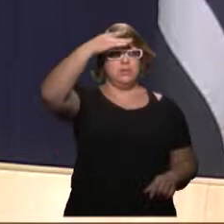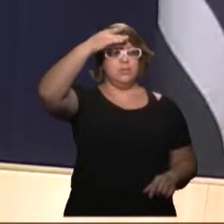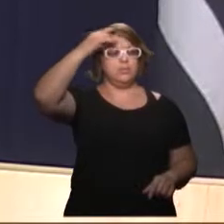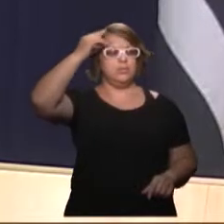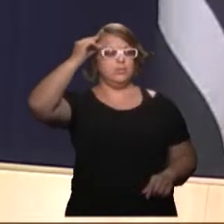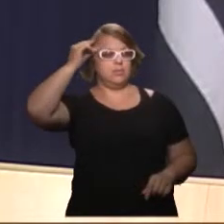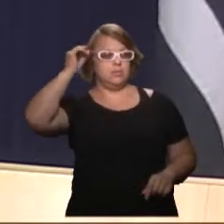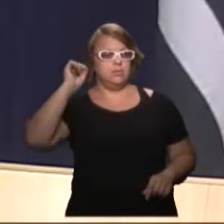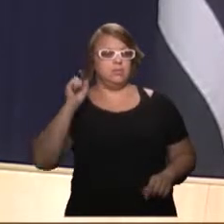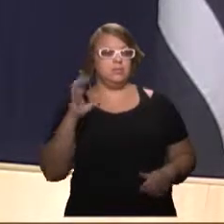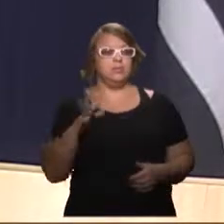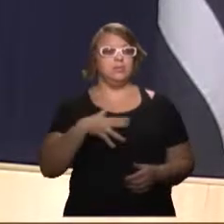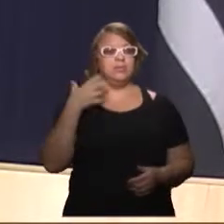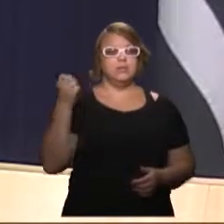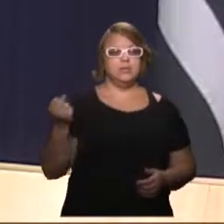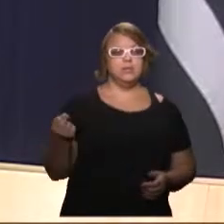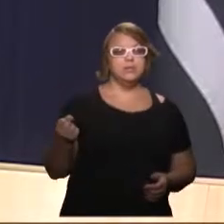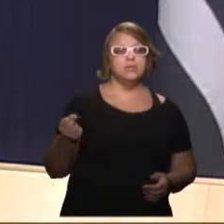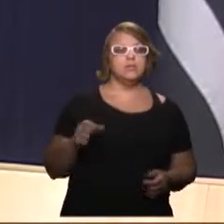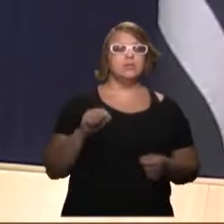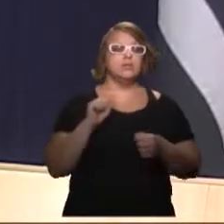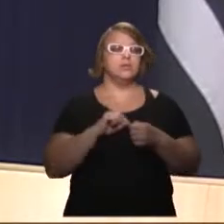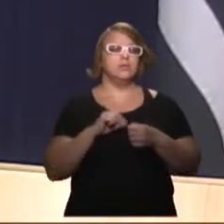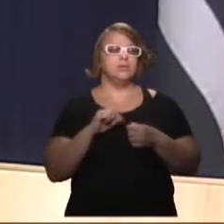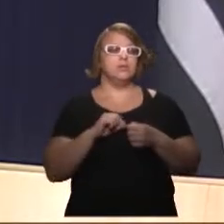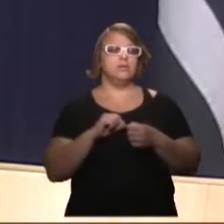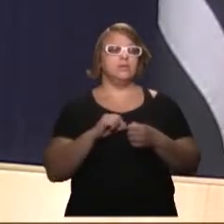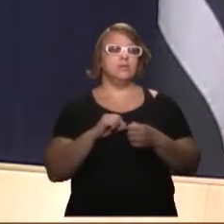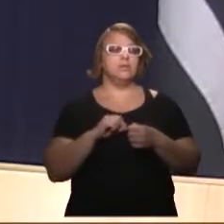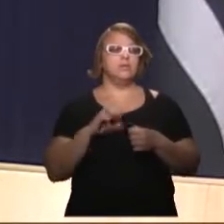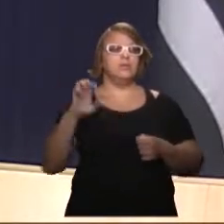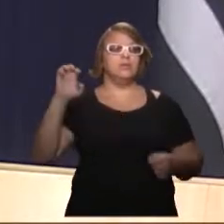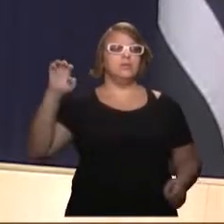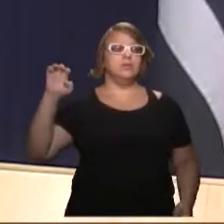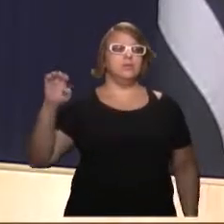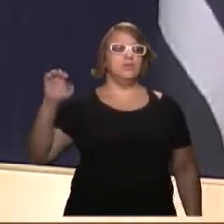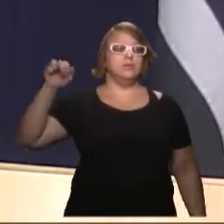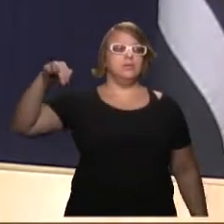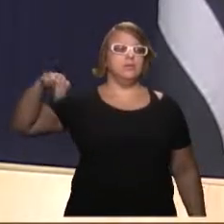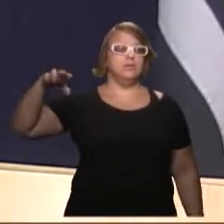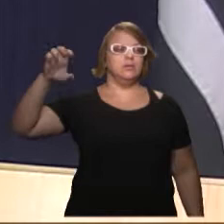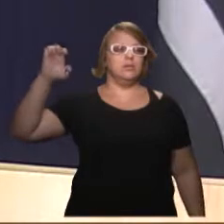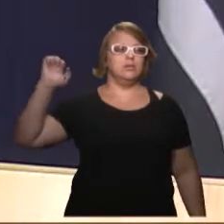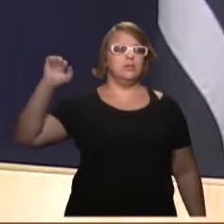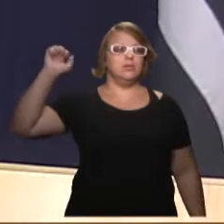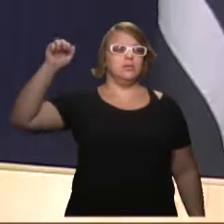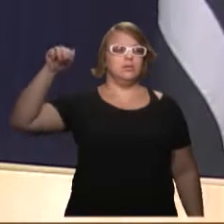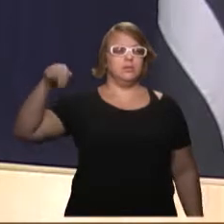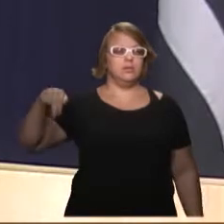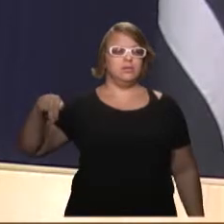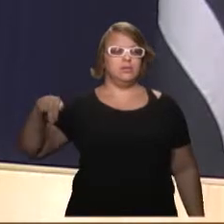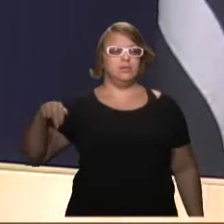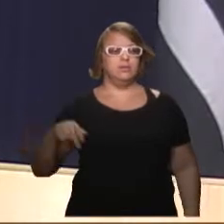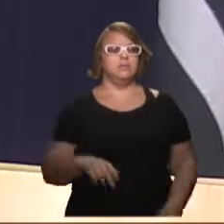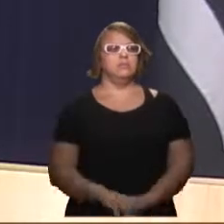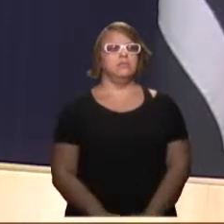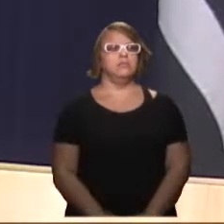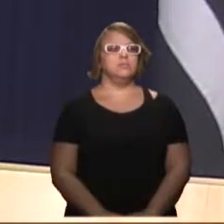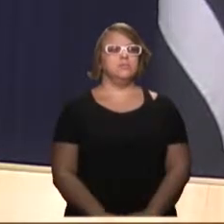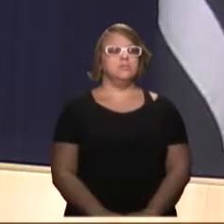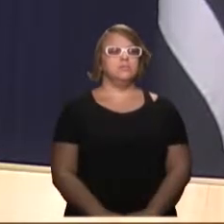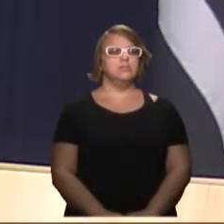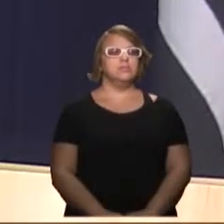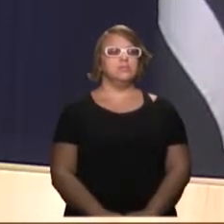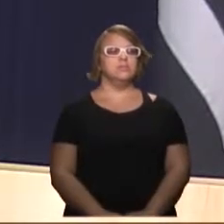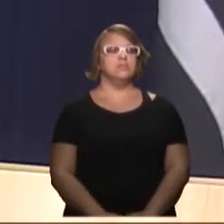Enem. Eu tenho uma sobrinha minha que, através, pastor Nunes, da declaração que não tinha